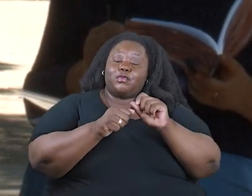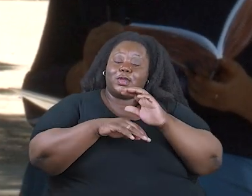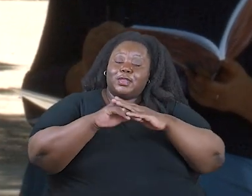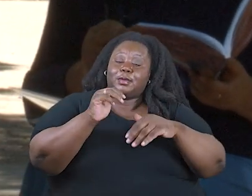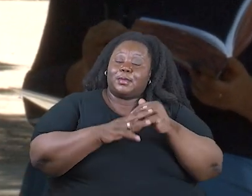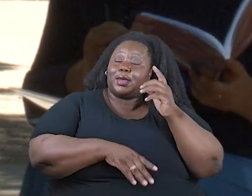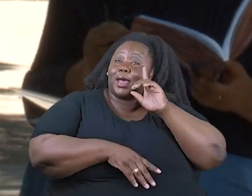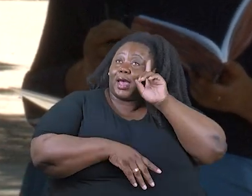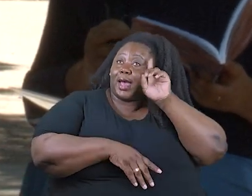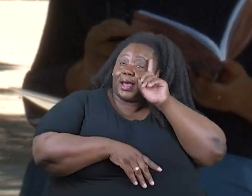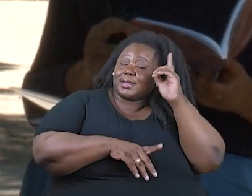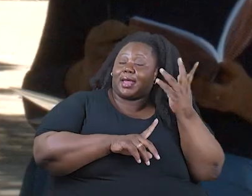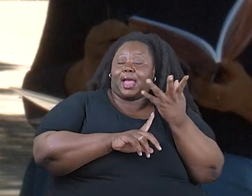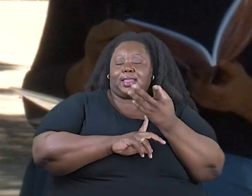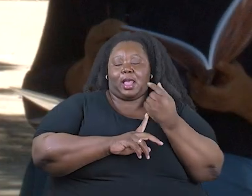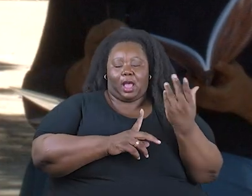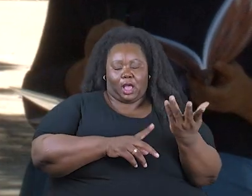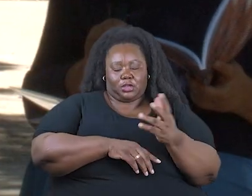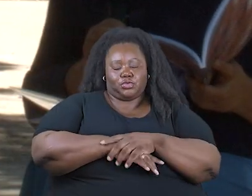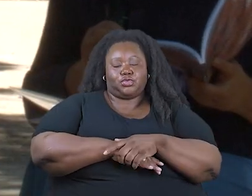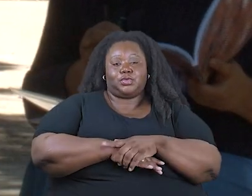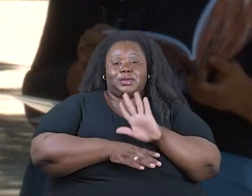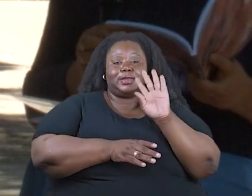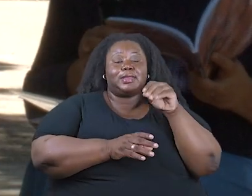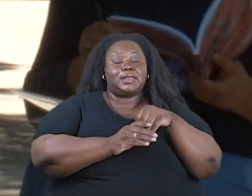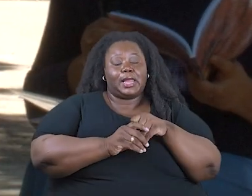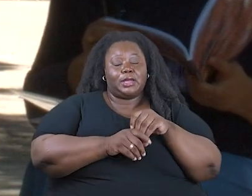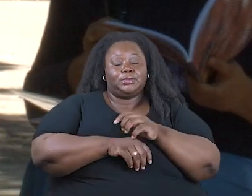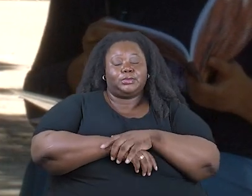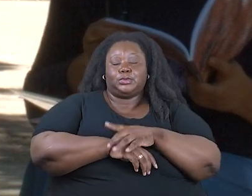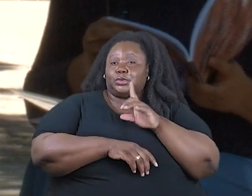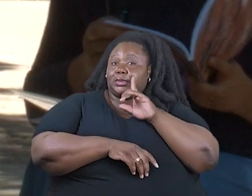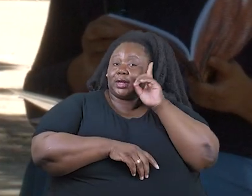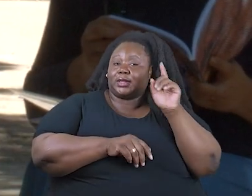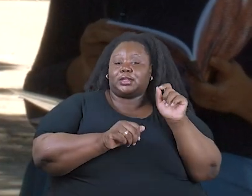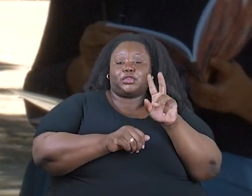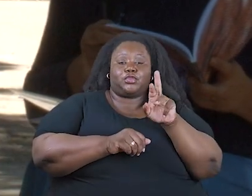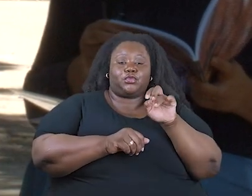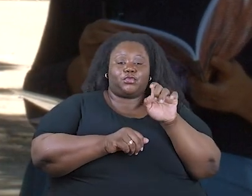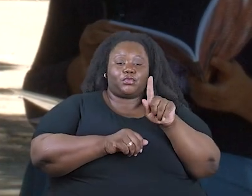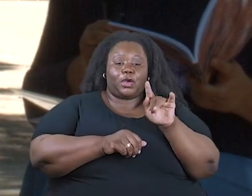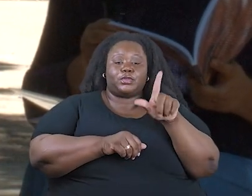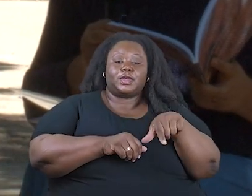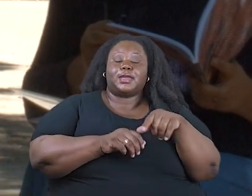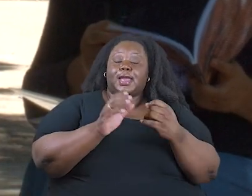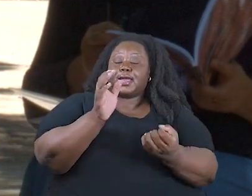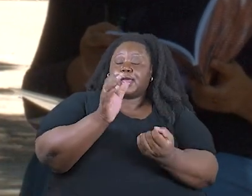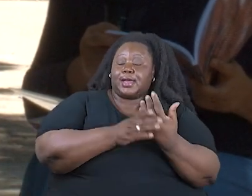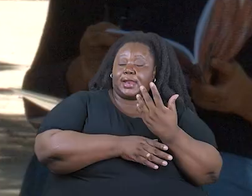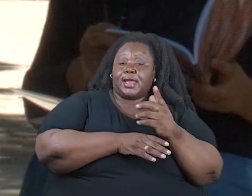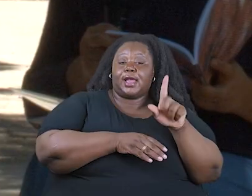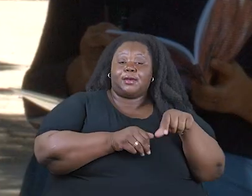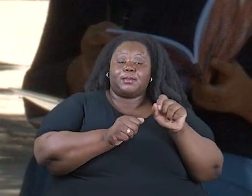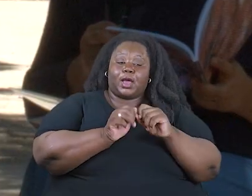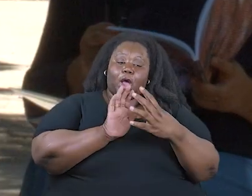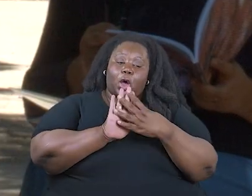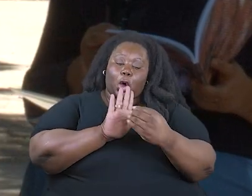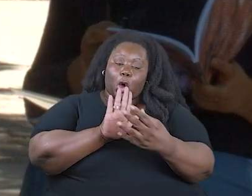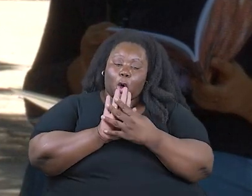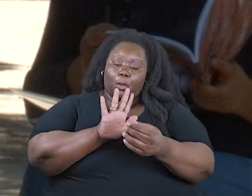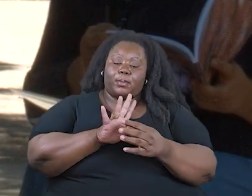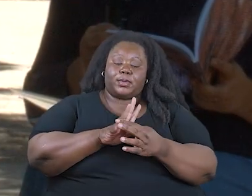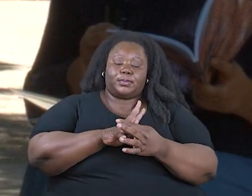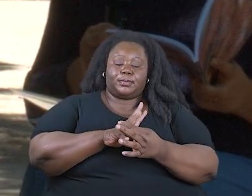mais a ideia da obra de arte, dentro ali daquela ideia do Walter Benjamin, da obra que foi criada para ser reproduzida, né?